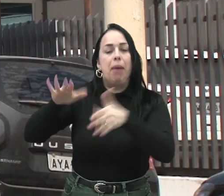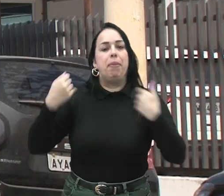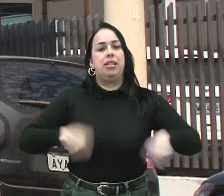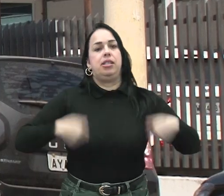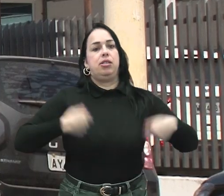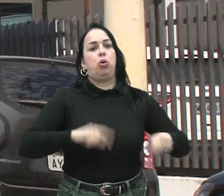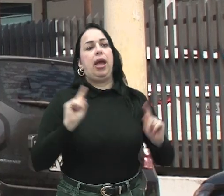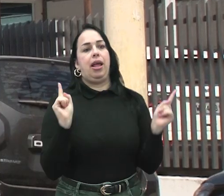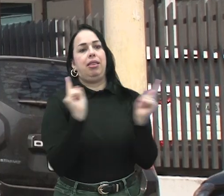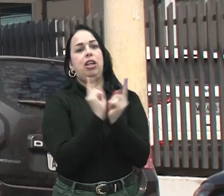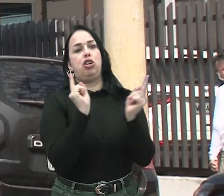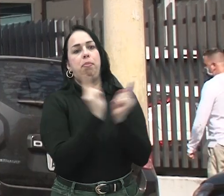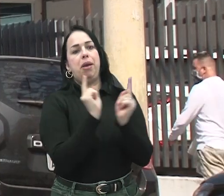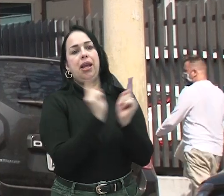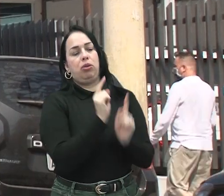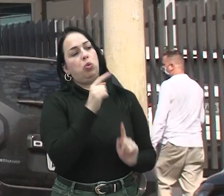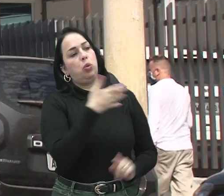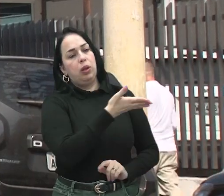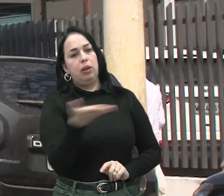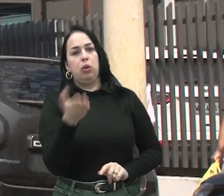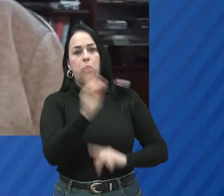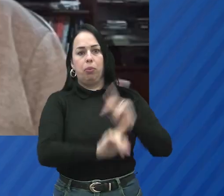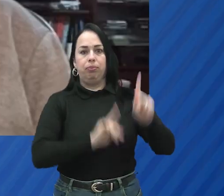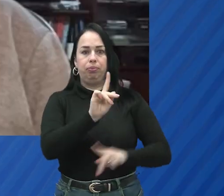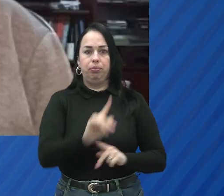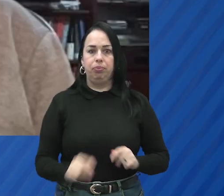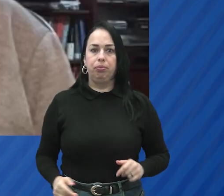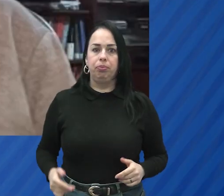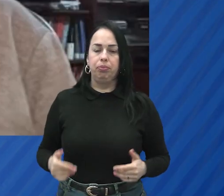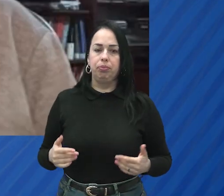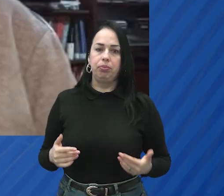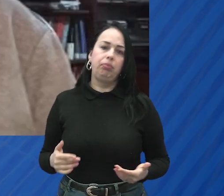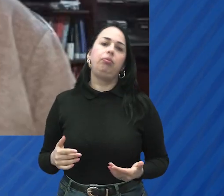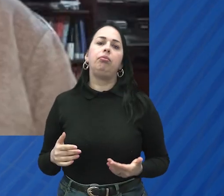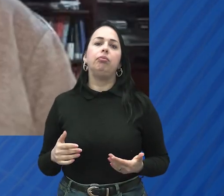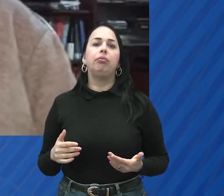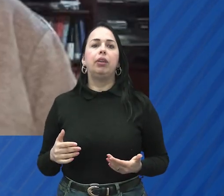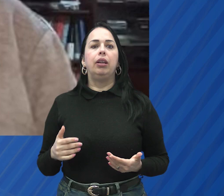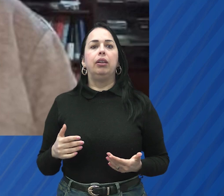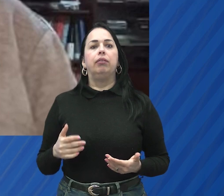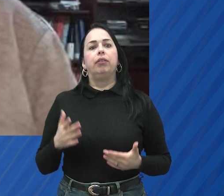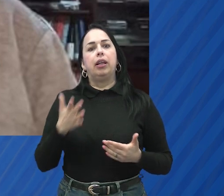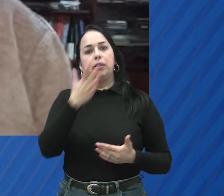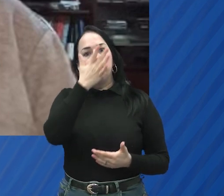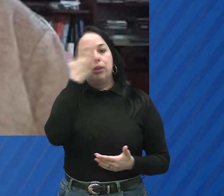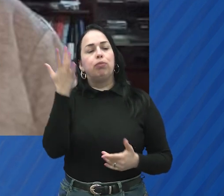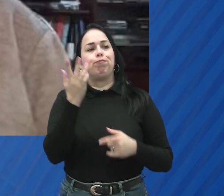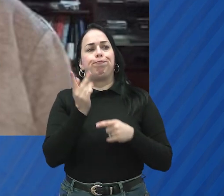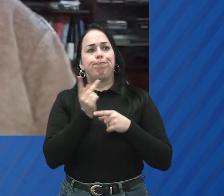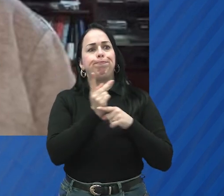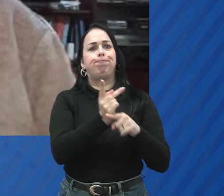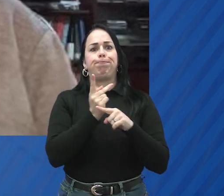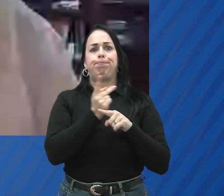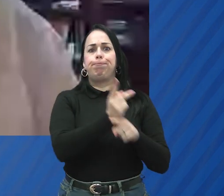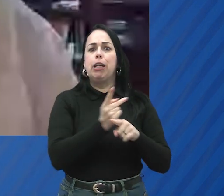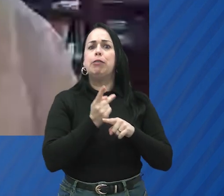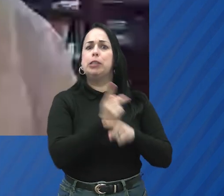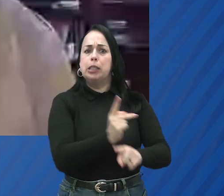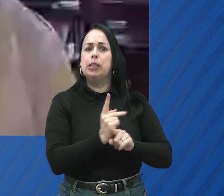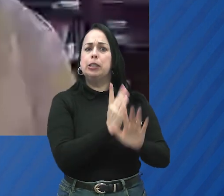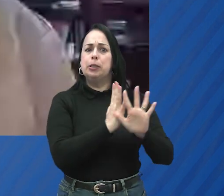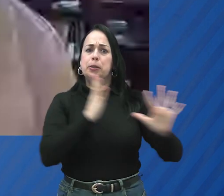de atendimentos públicos à população. Há uma procura, uma demanda muito grande